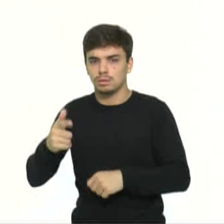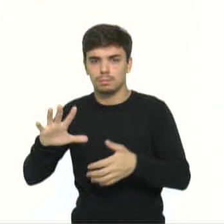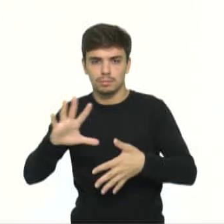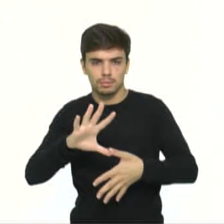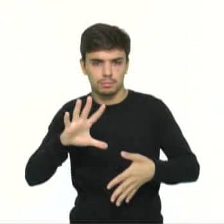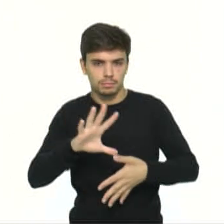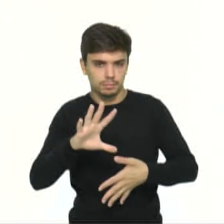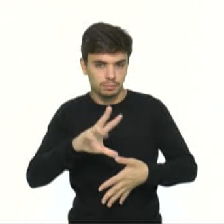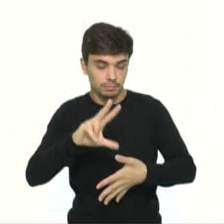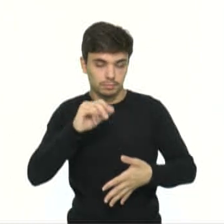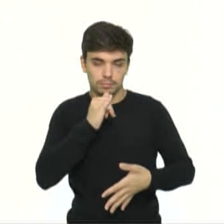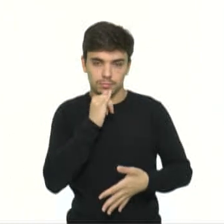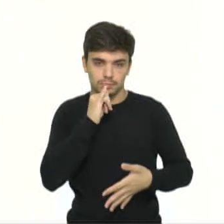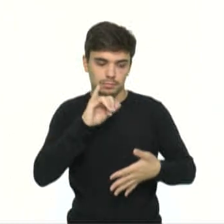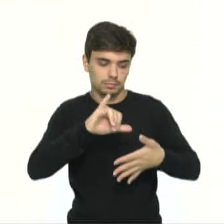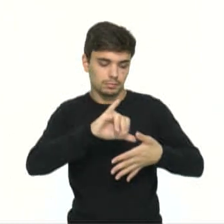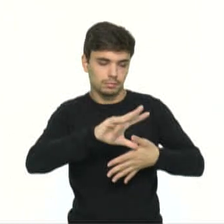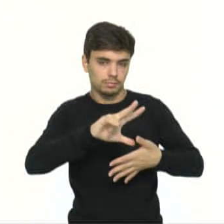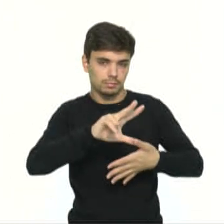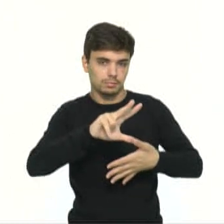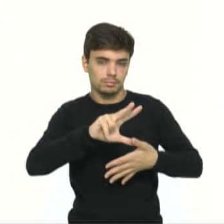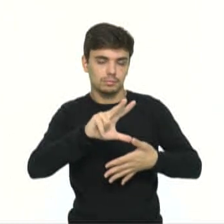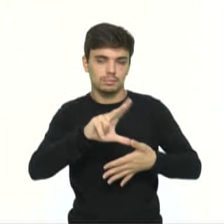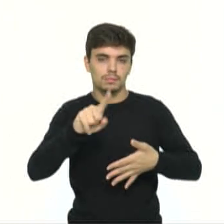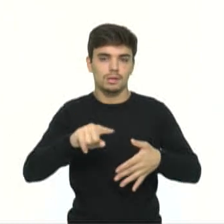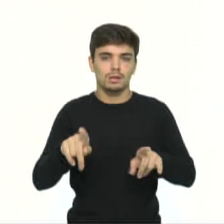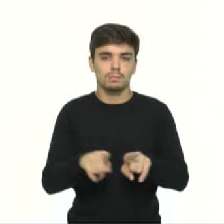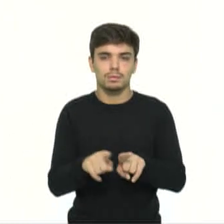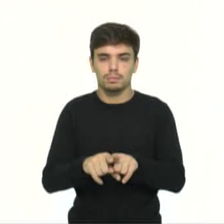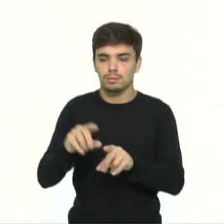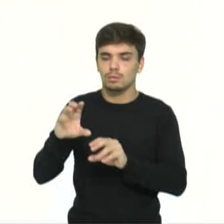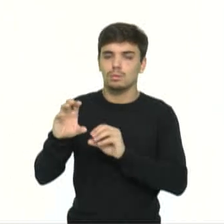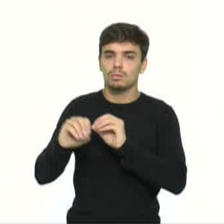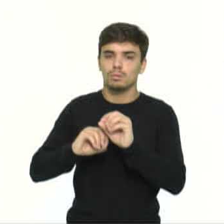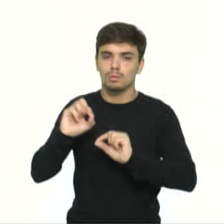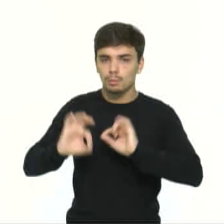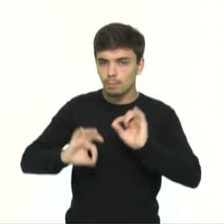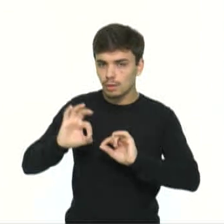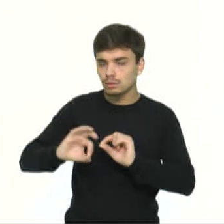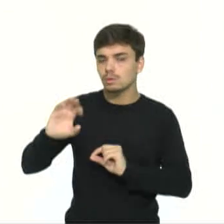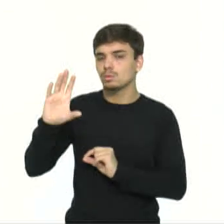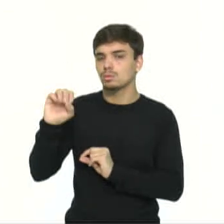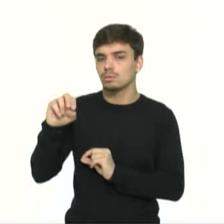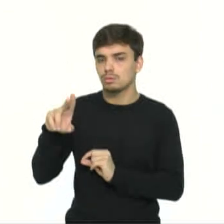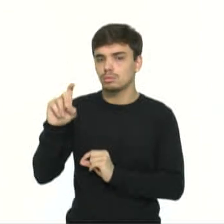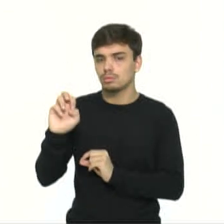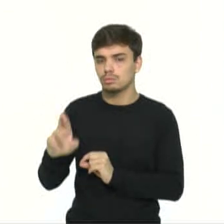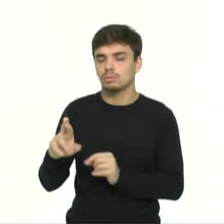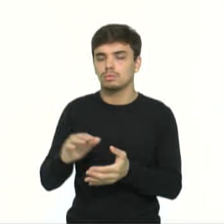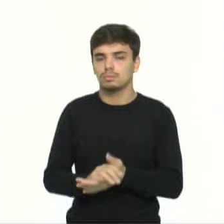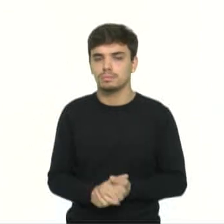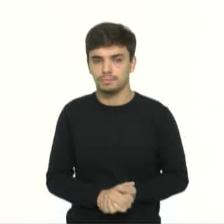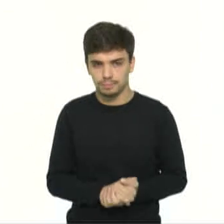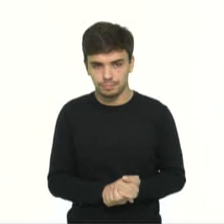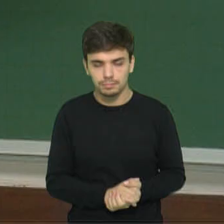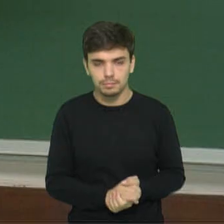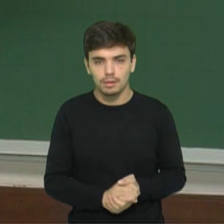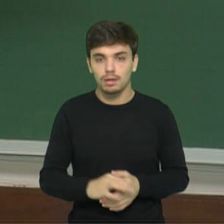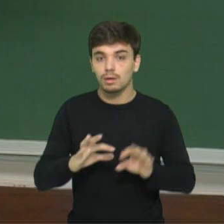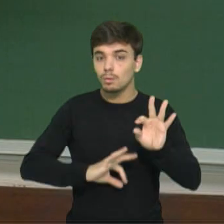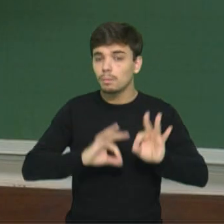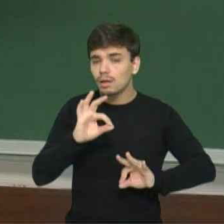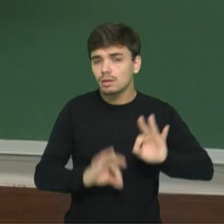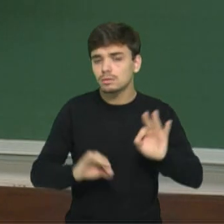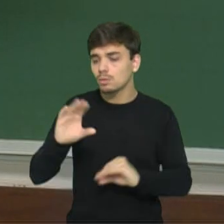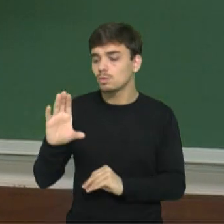América Latina, que a gente vai conhecer como Operação Condor, daqui a pouco vou falar um pouco sobre ela, né? E essa operação